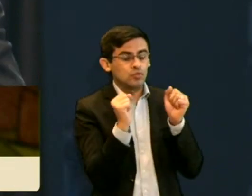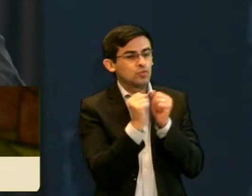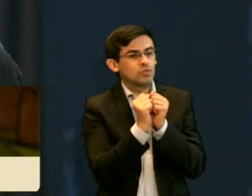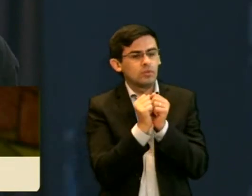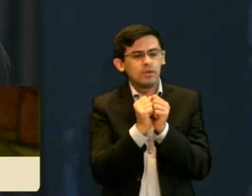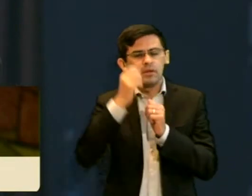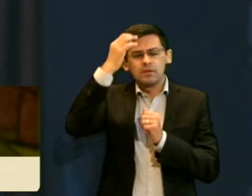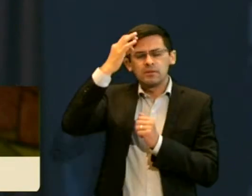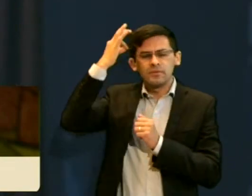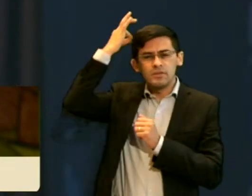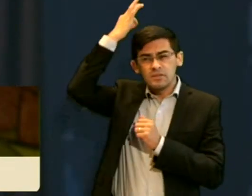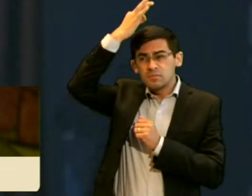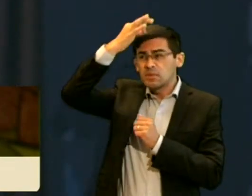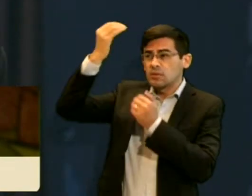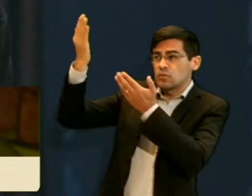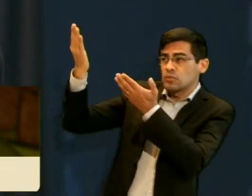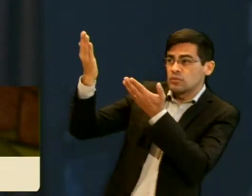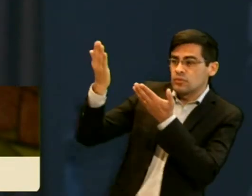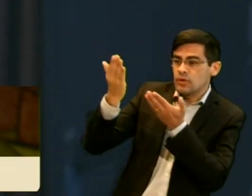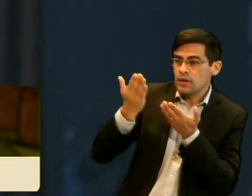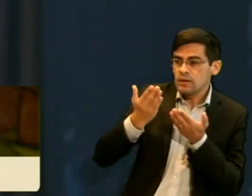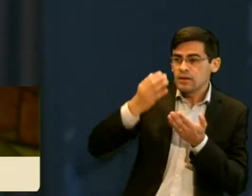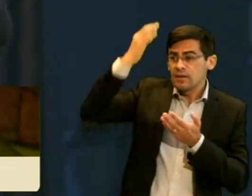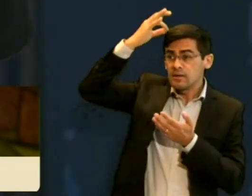Cantando, Espírito vem,